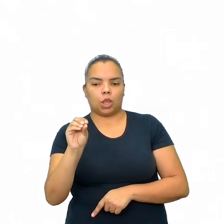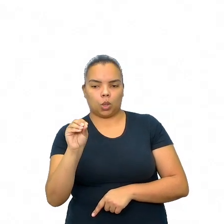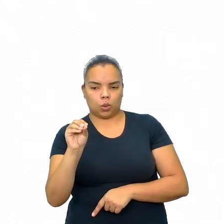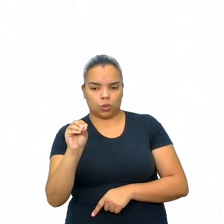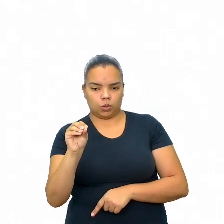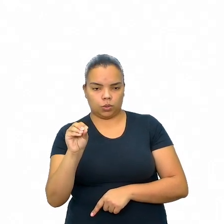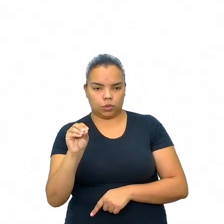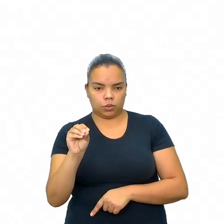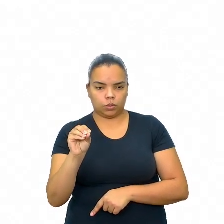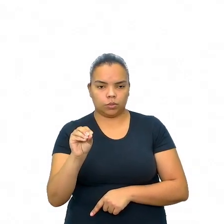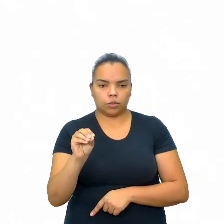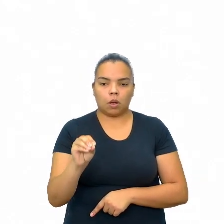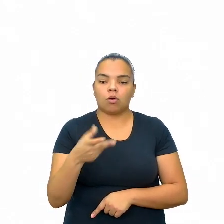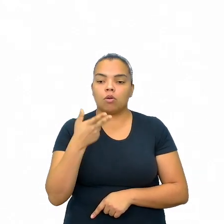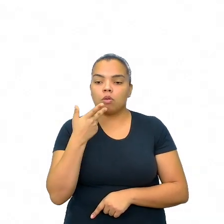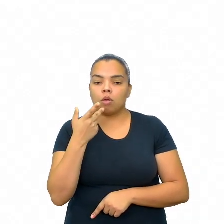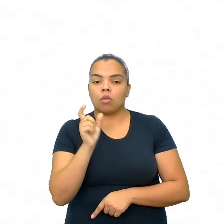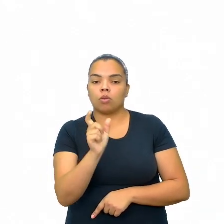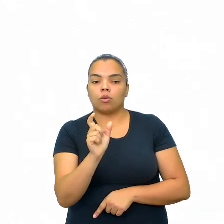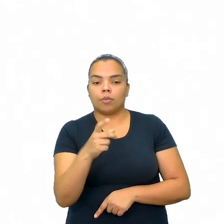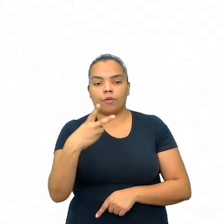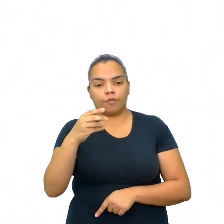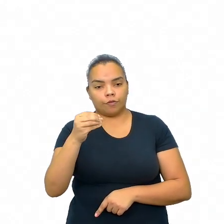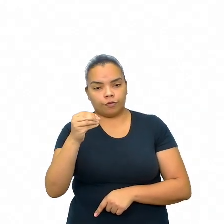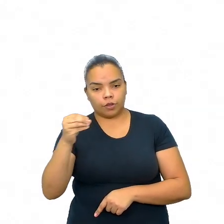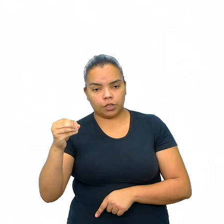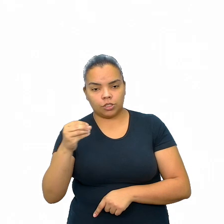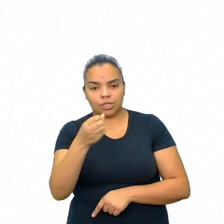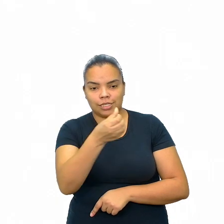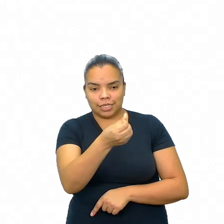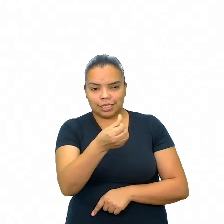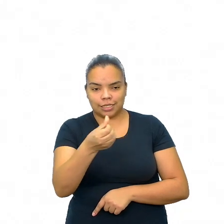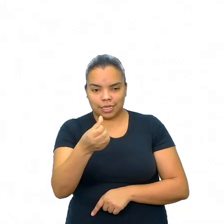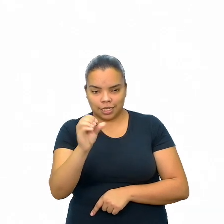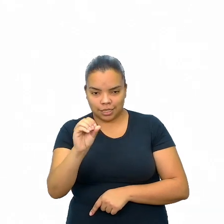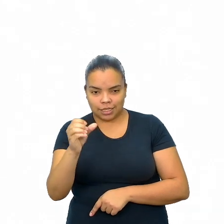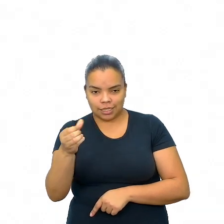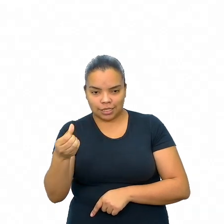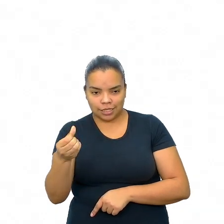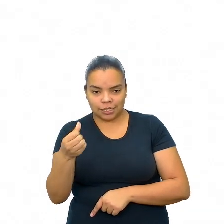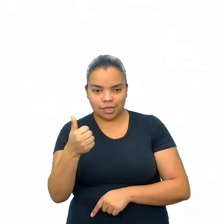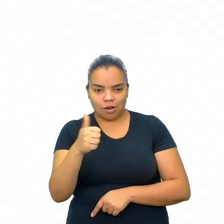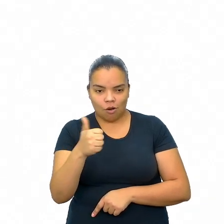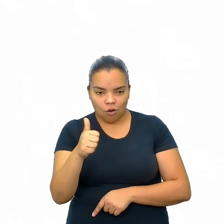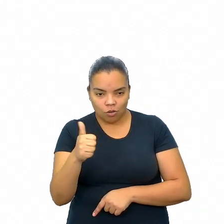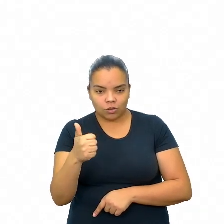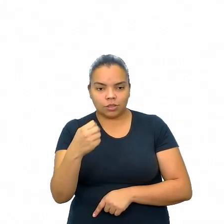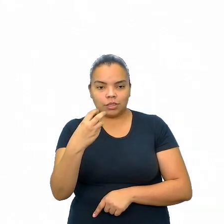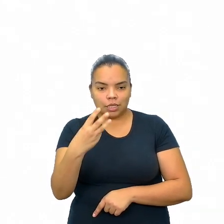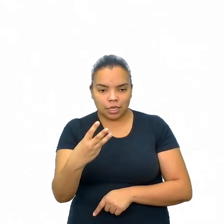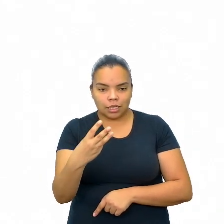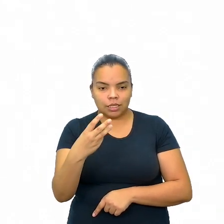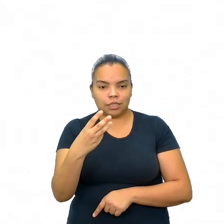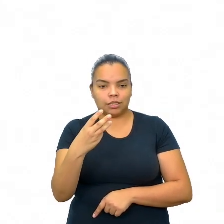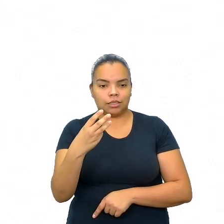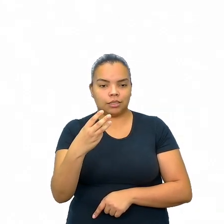os números digitados? 20, 66, 11, 300, 2018,